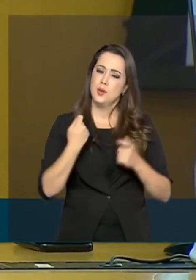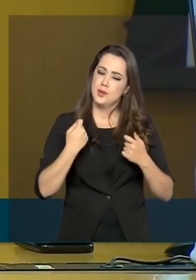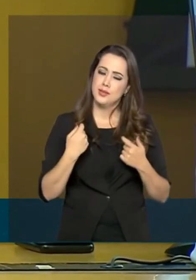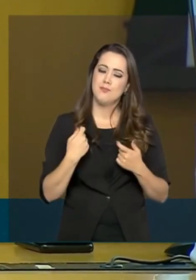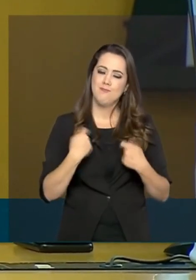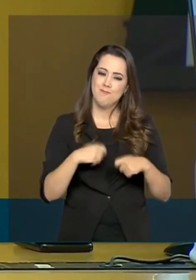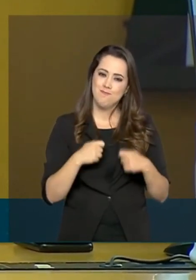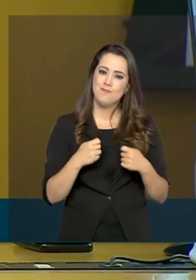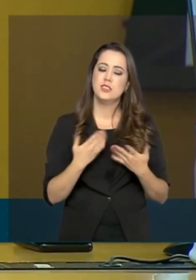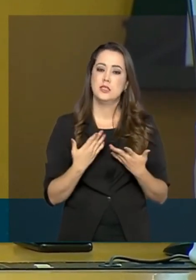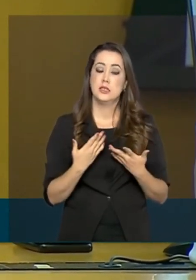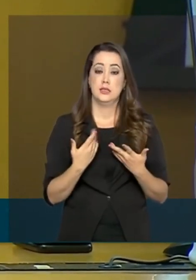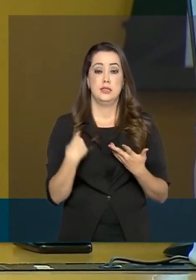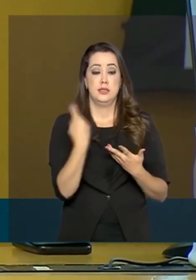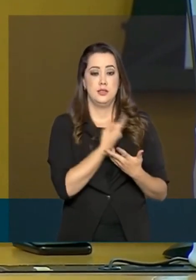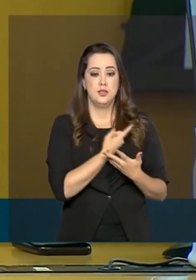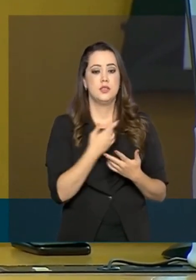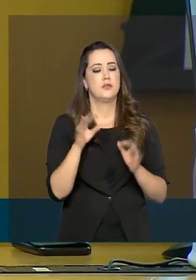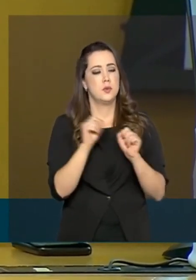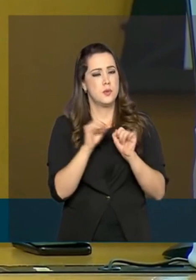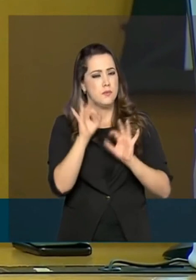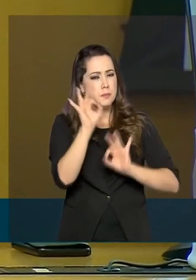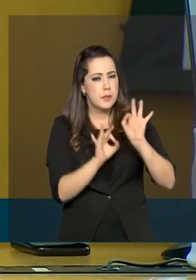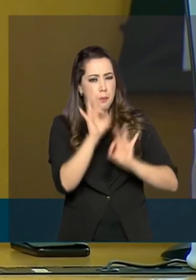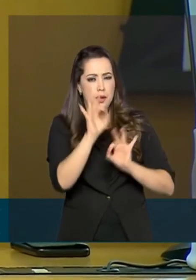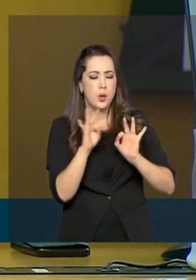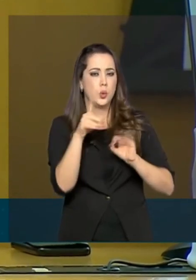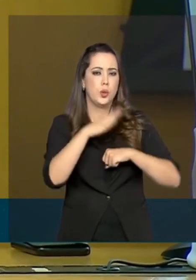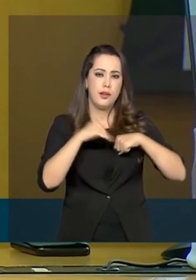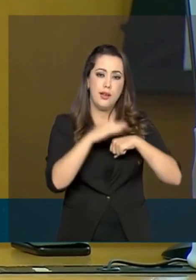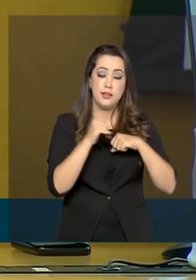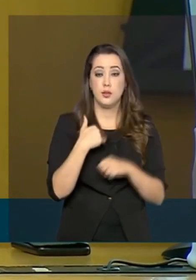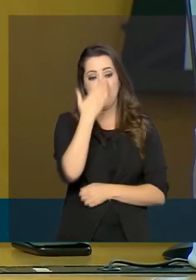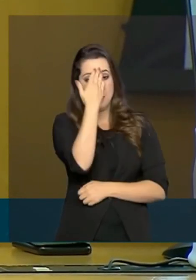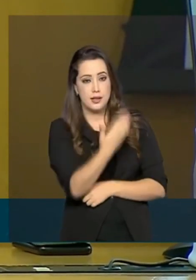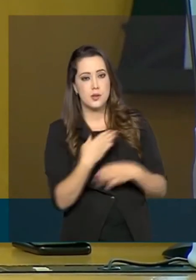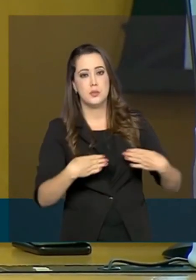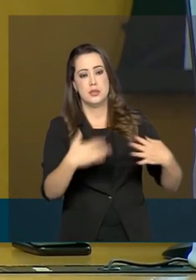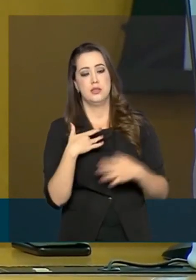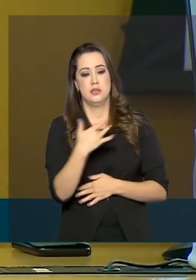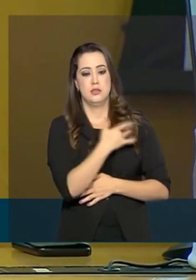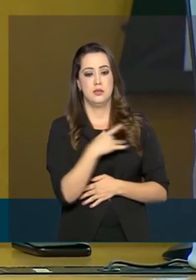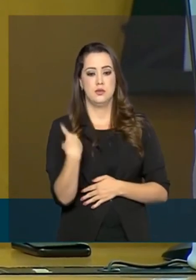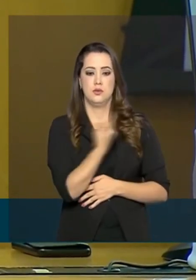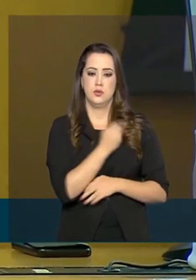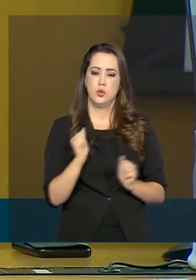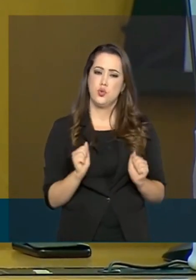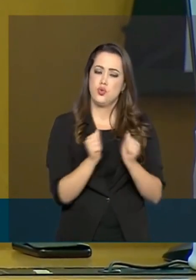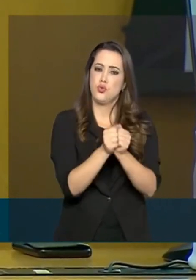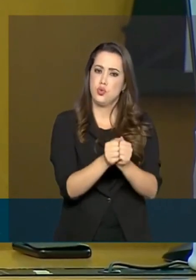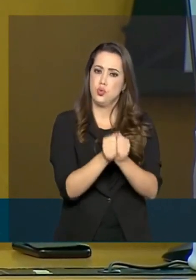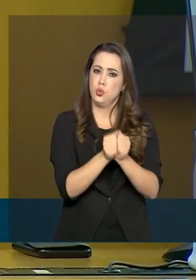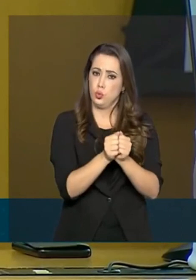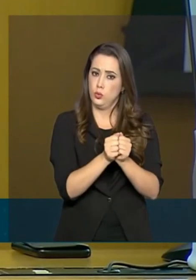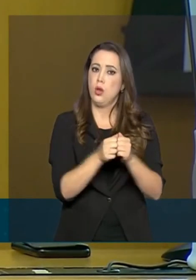a população merece, e nós vamos fazer isso com todo carinho. Obrigado pela oportunidade ao Ministério da Saúde. Estaremos ao lado do